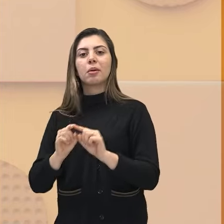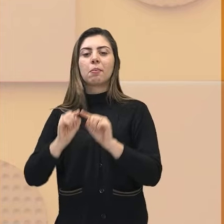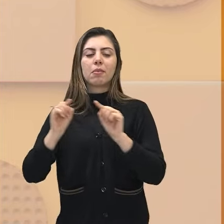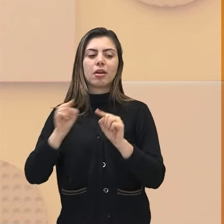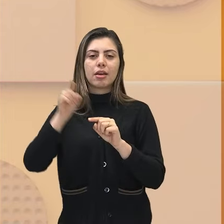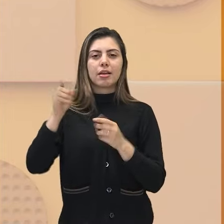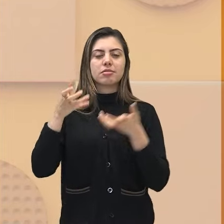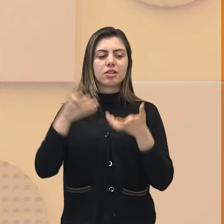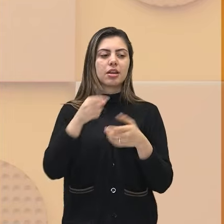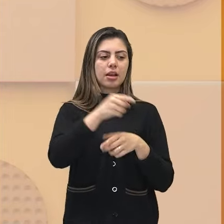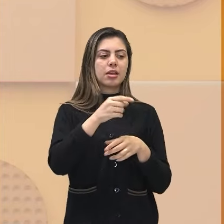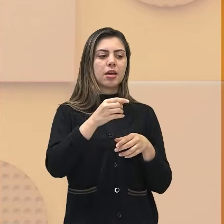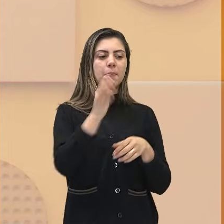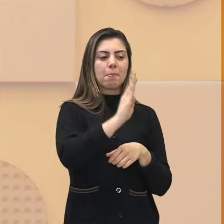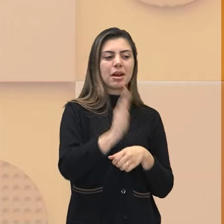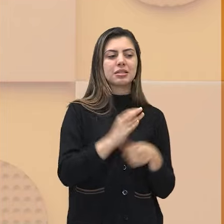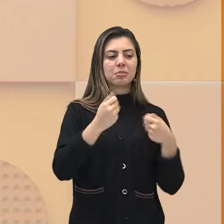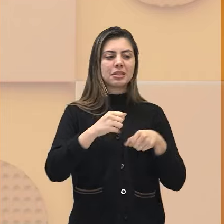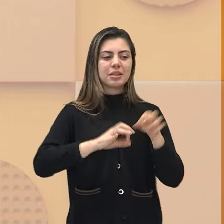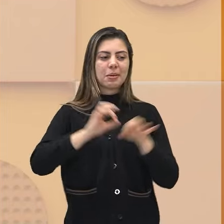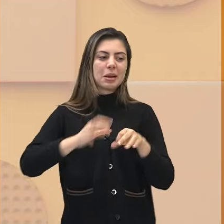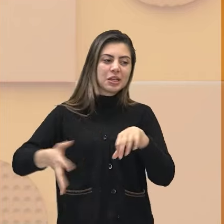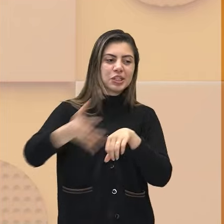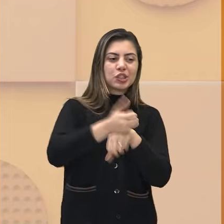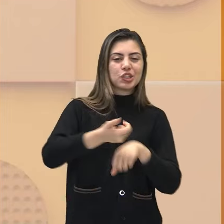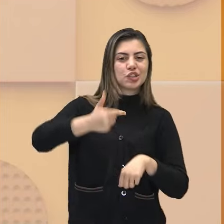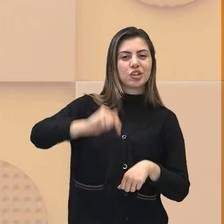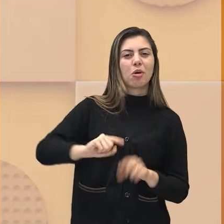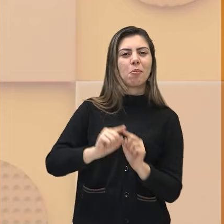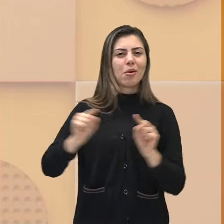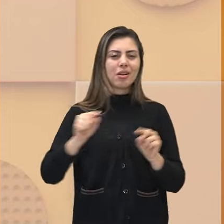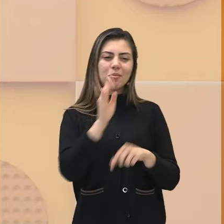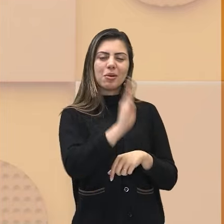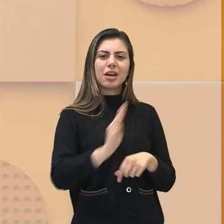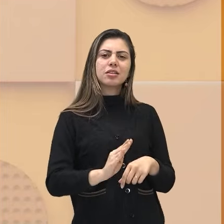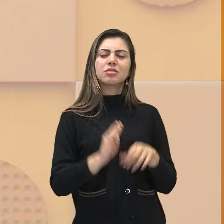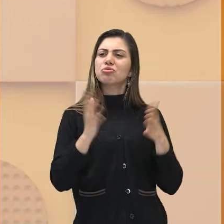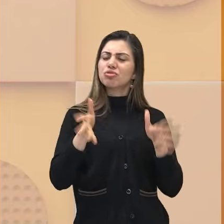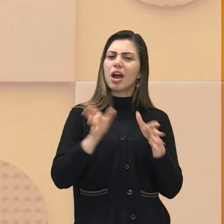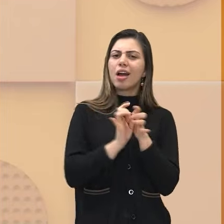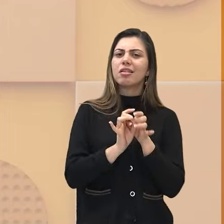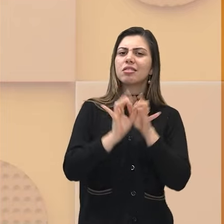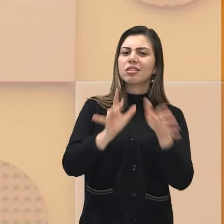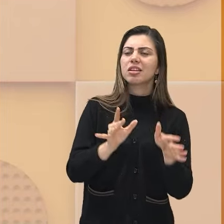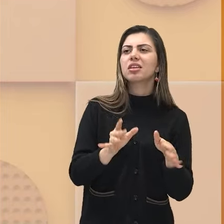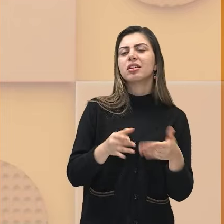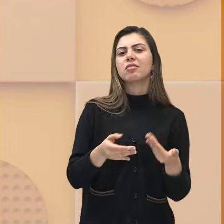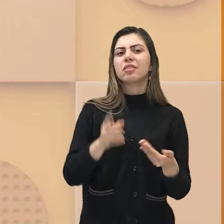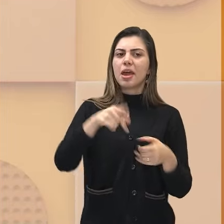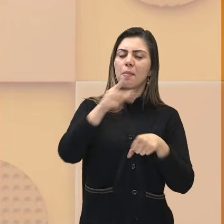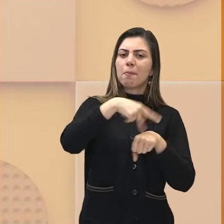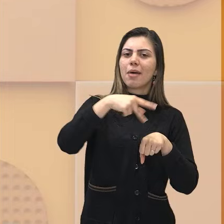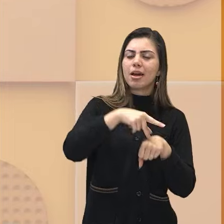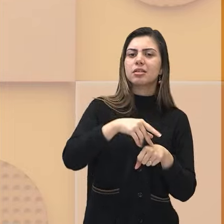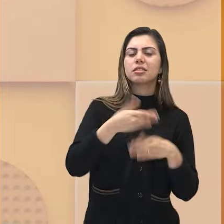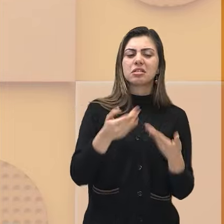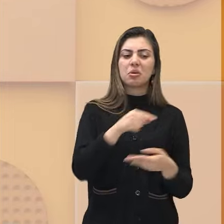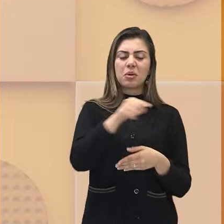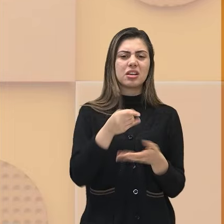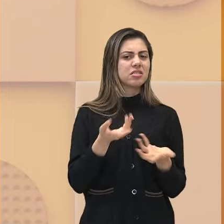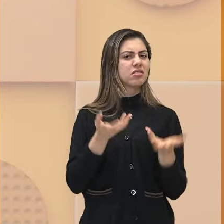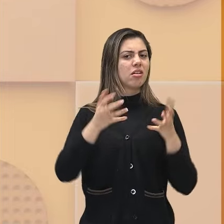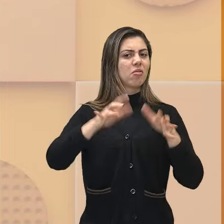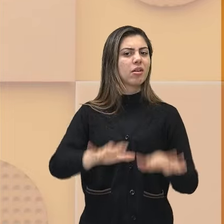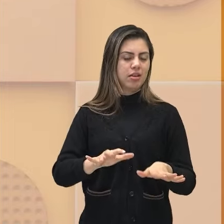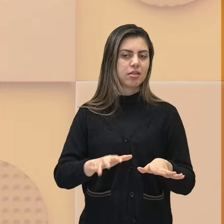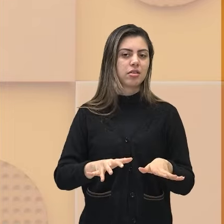experimentou todo esse processo de ter poder, de não ser mais uma simples colônia, mas ser Reino Unido, se recusasse a